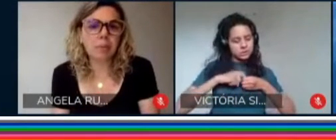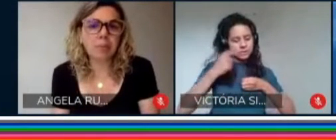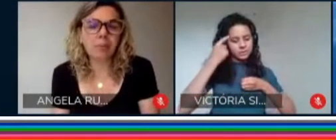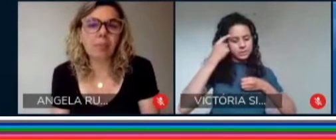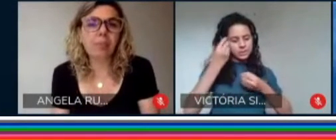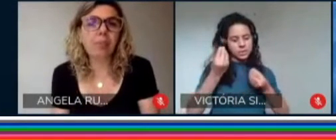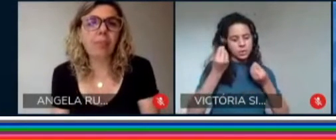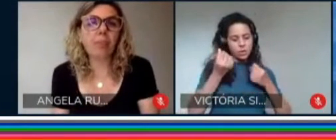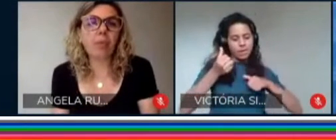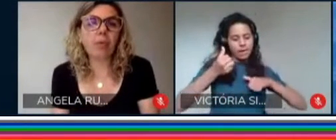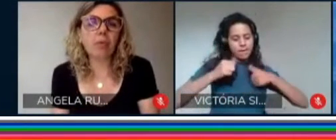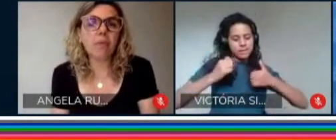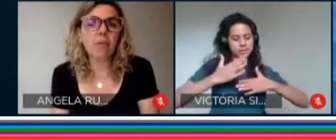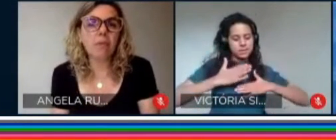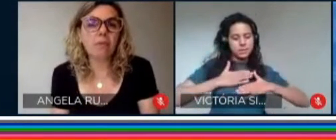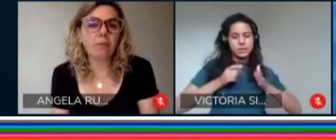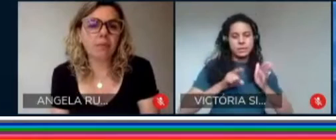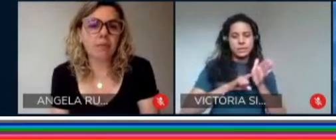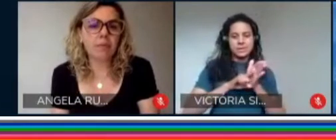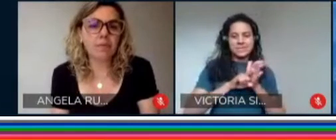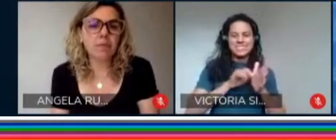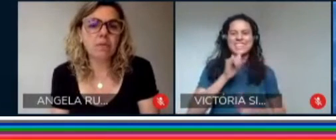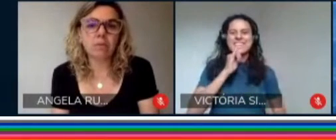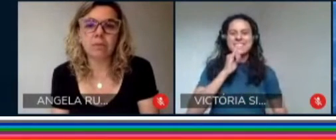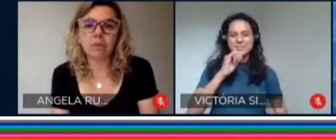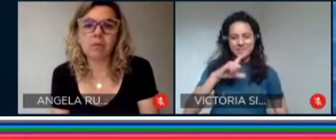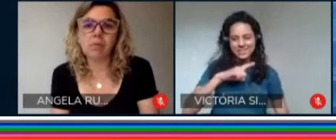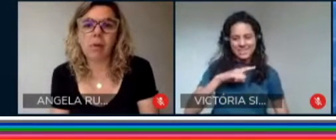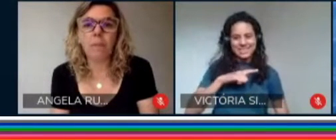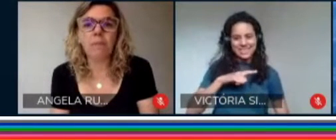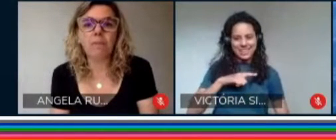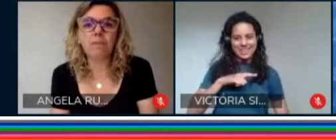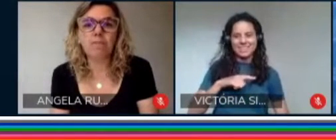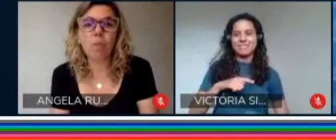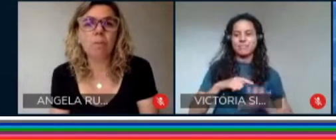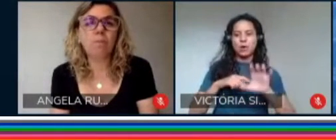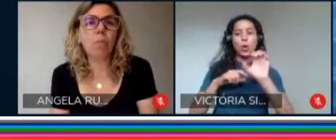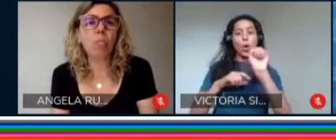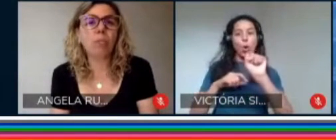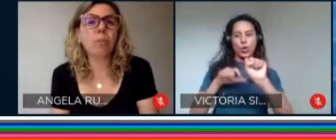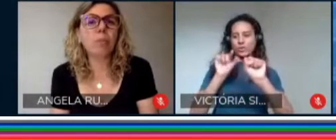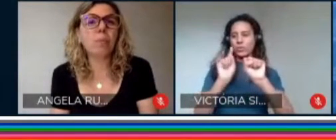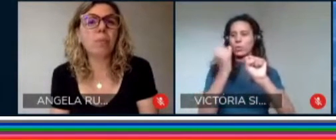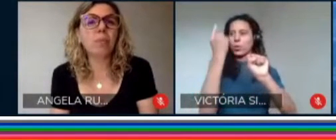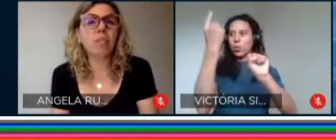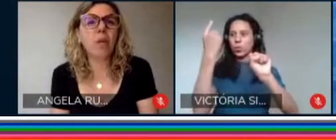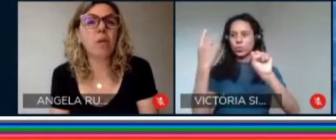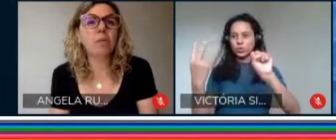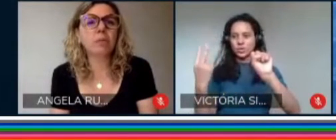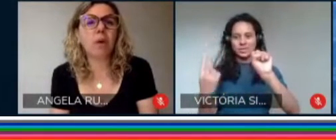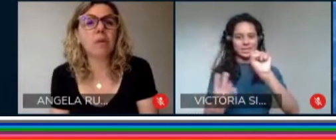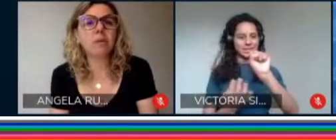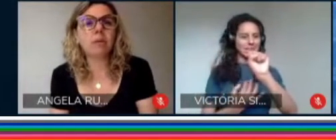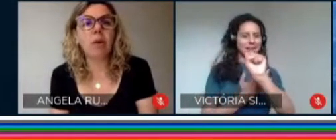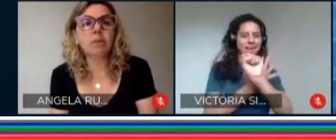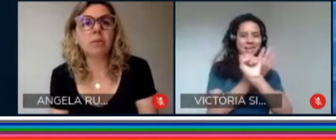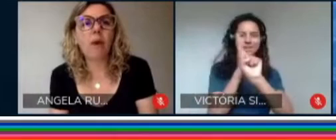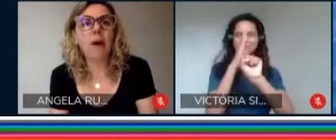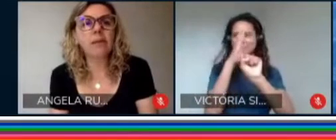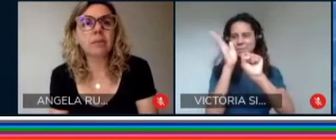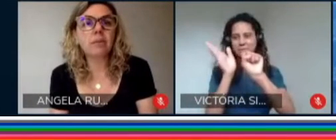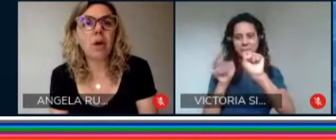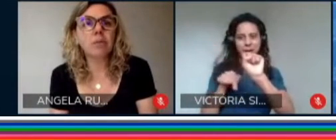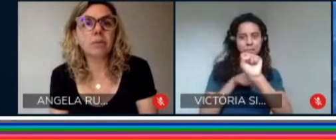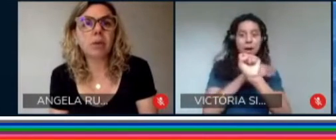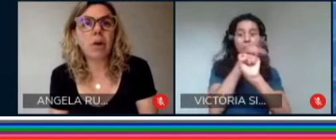naquela representação gráfica do Super 8, ia ver que o avaliar está lá no final. Mas eu falei para vocês que alguns passos se repetem o